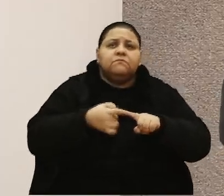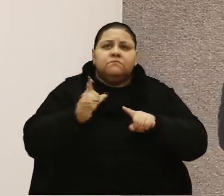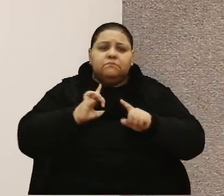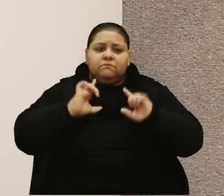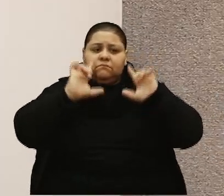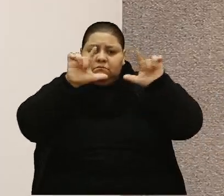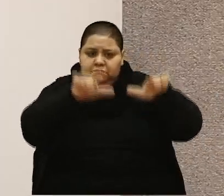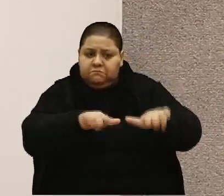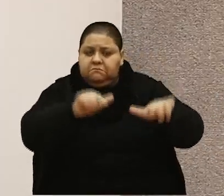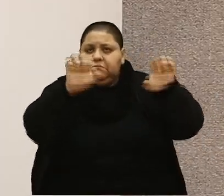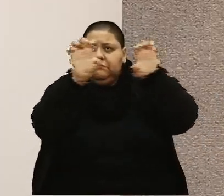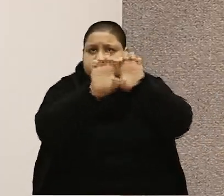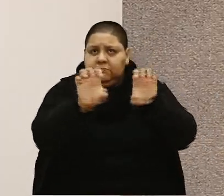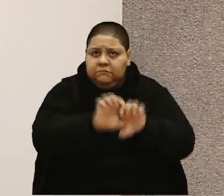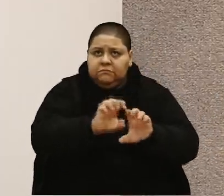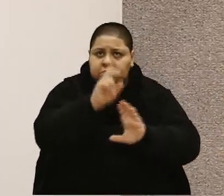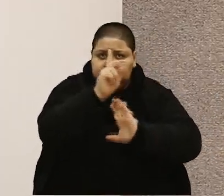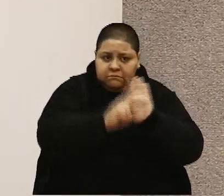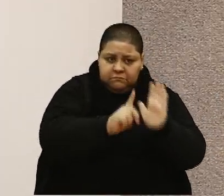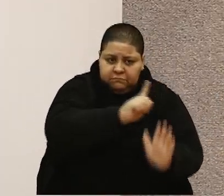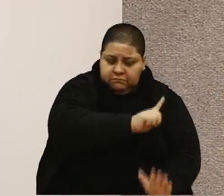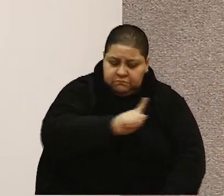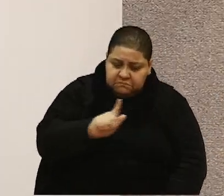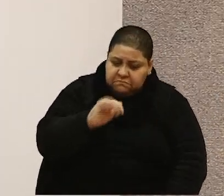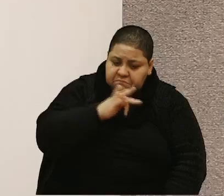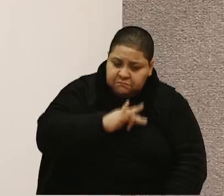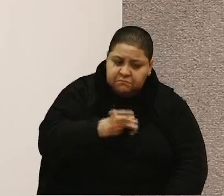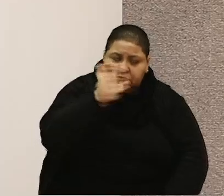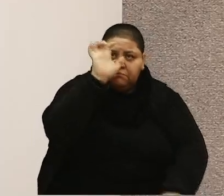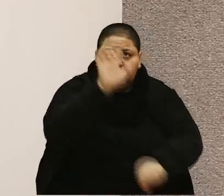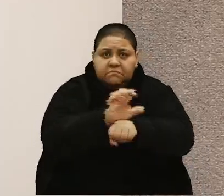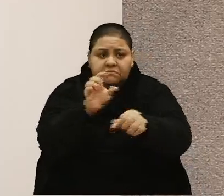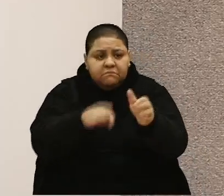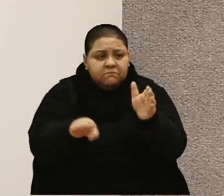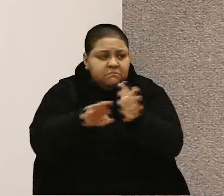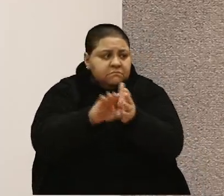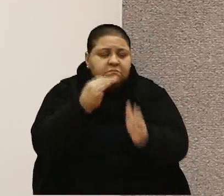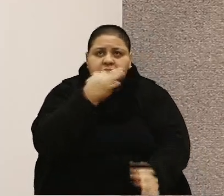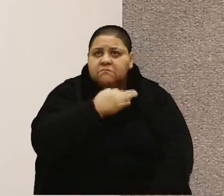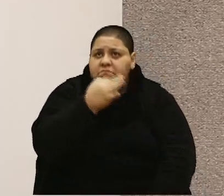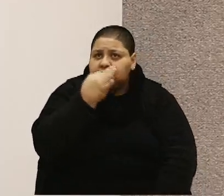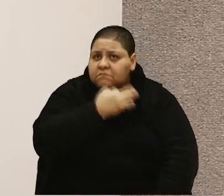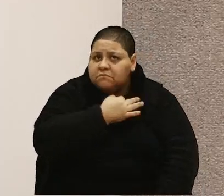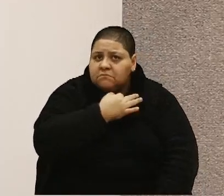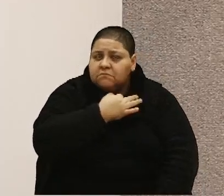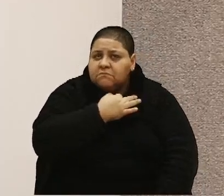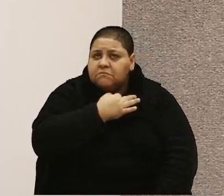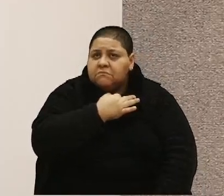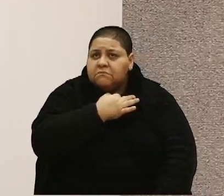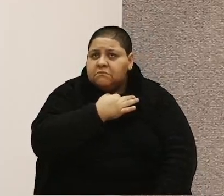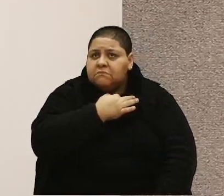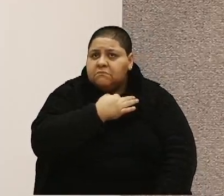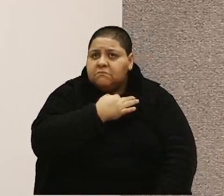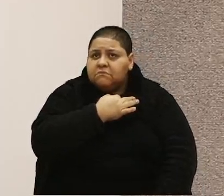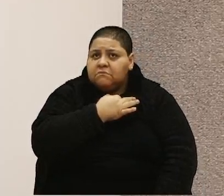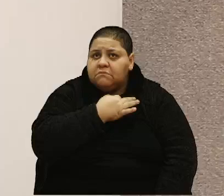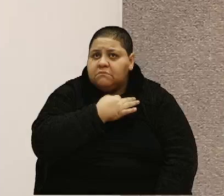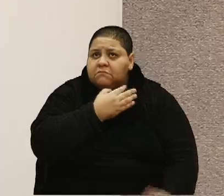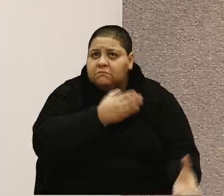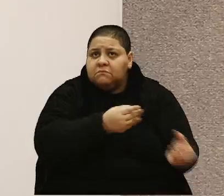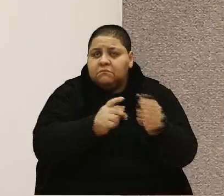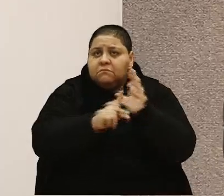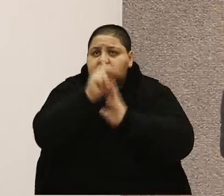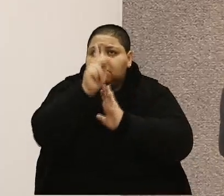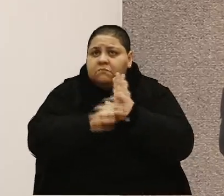local bem estruturado, projetos do governo federal, governo do estado. Quando chega em Caxias, em tempo oportuno, muitos desses